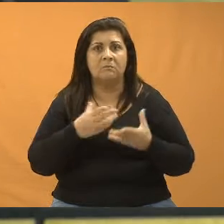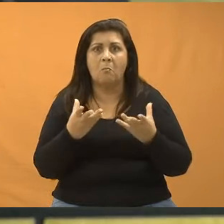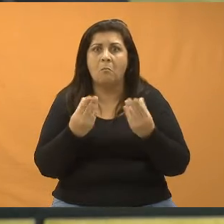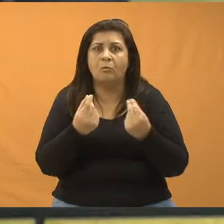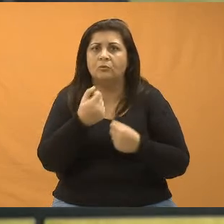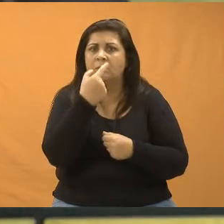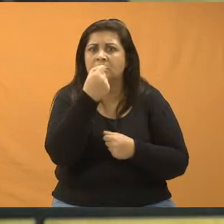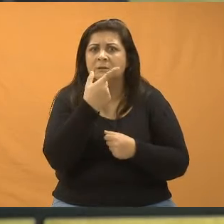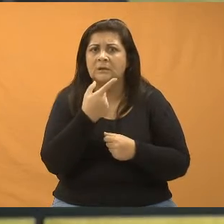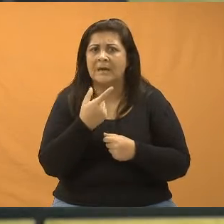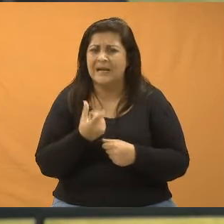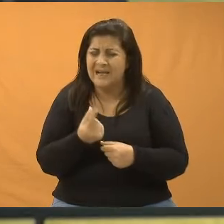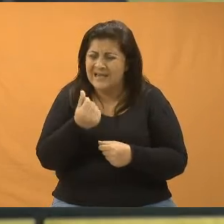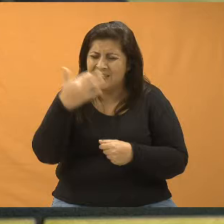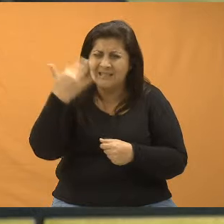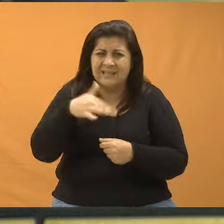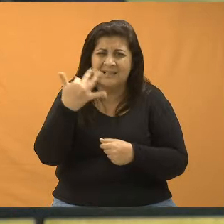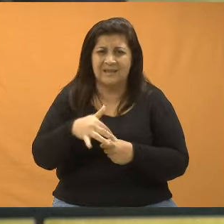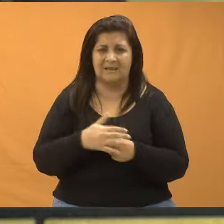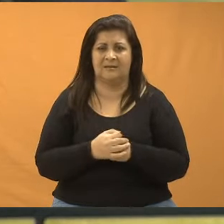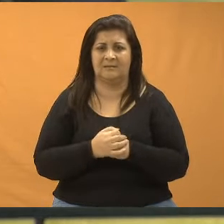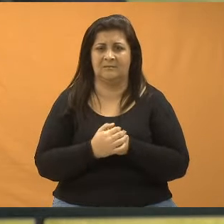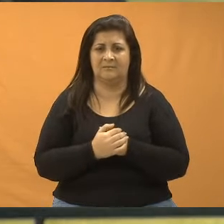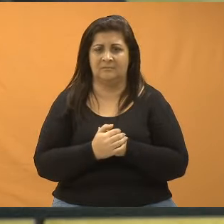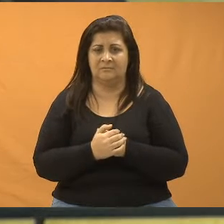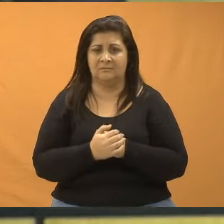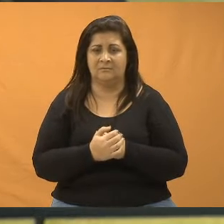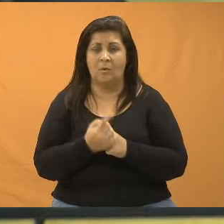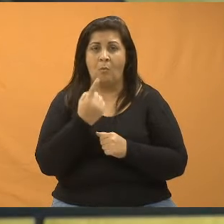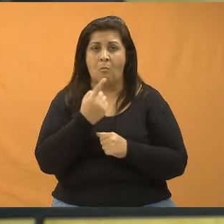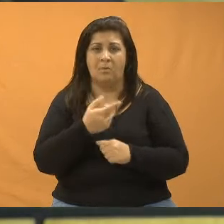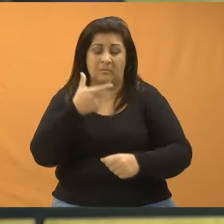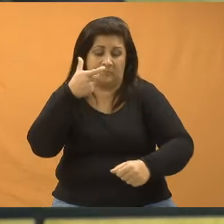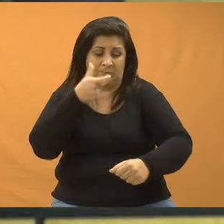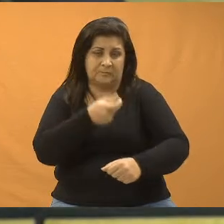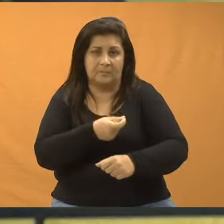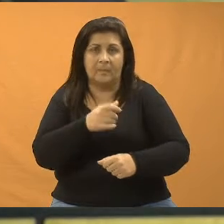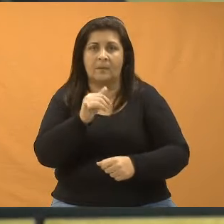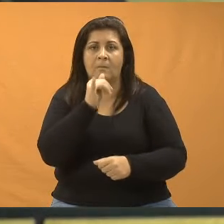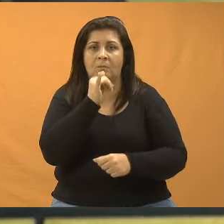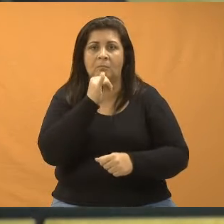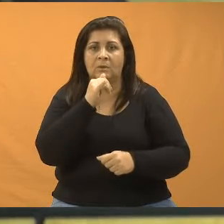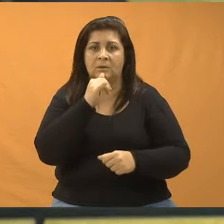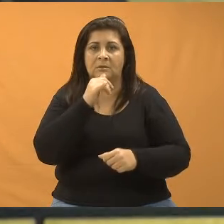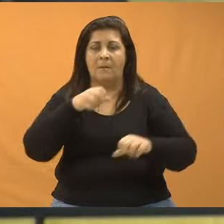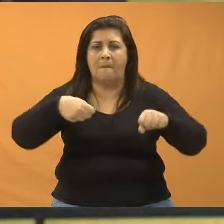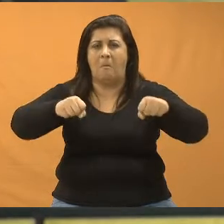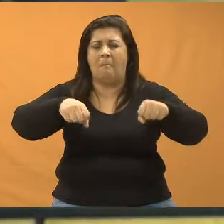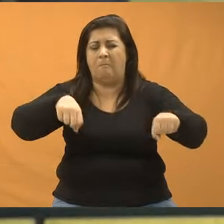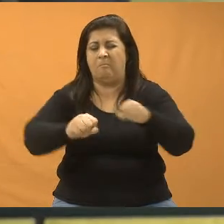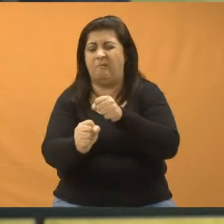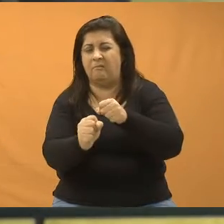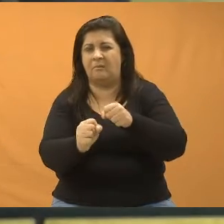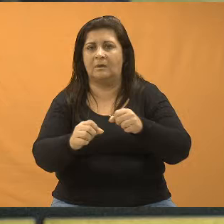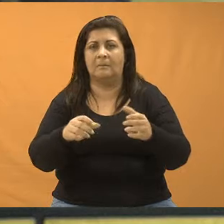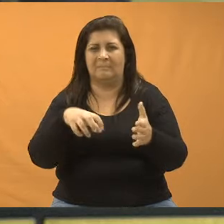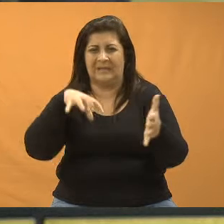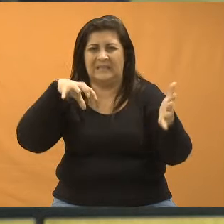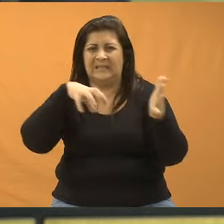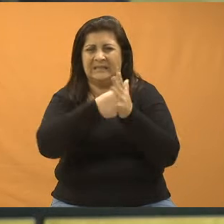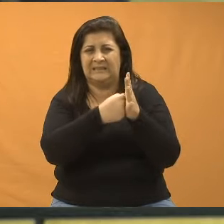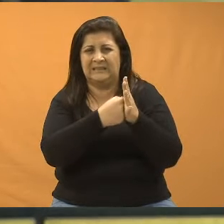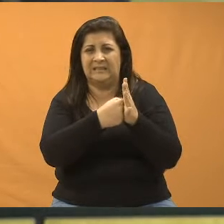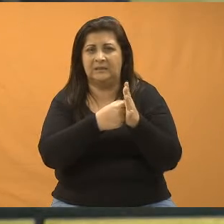que custam mais de 100 mil reais, uma dose. Um acidentado de moto aí que precisa de uma órtese, tem próteses que